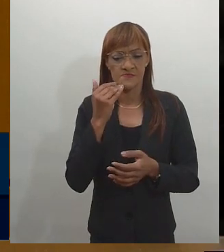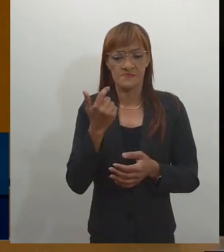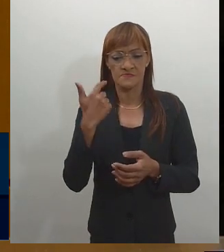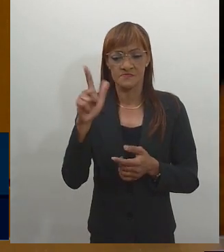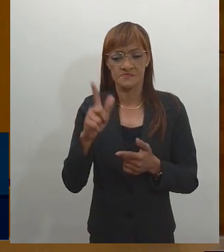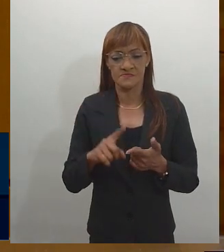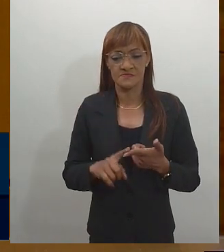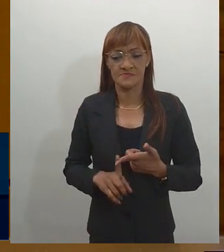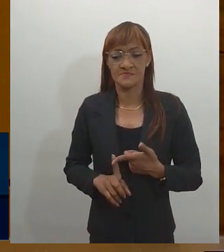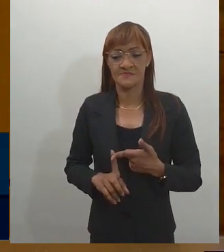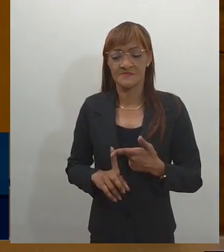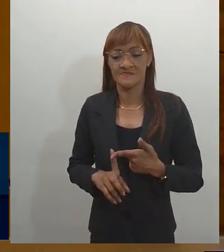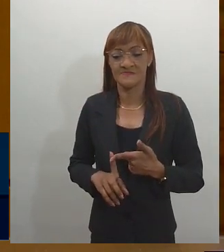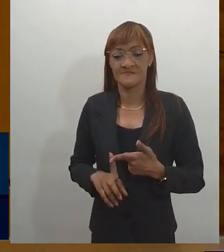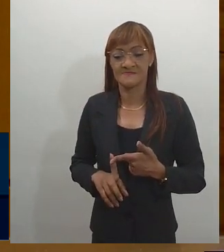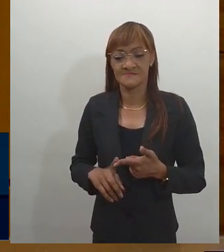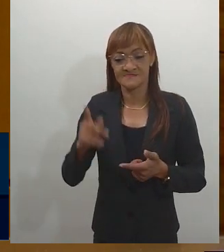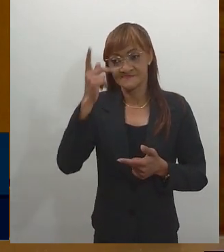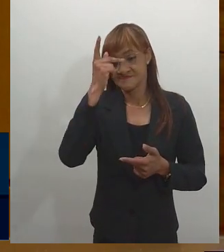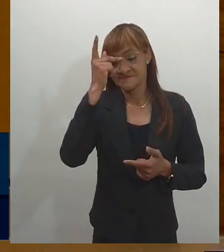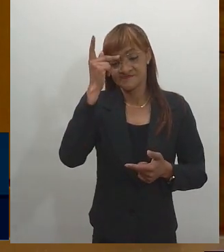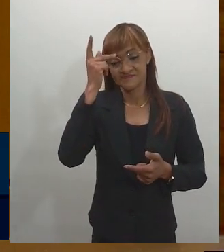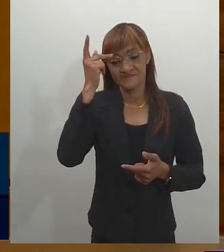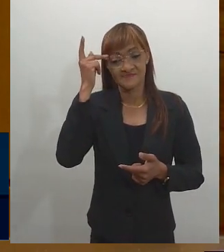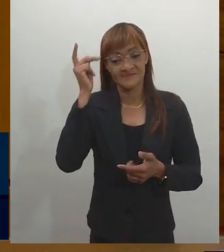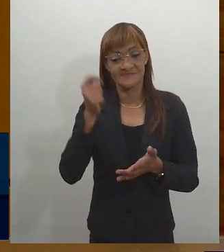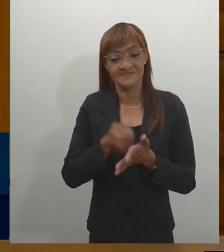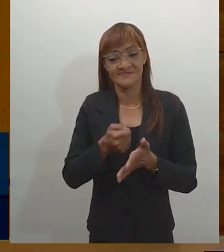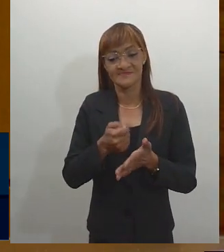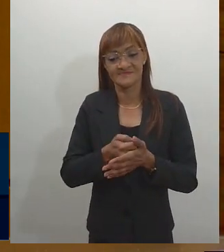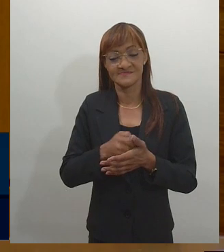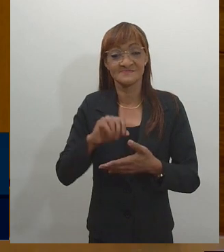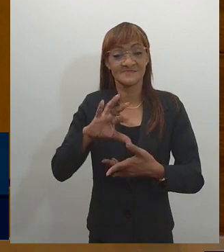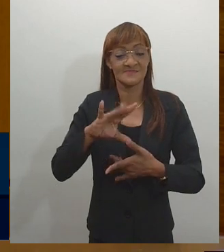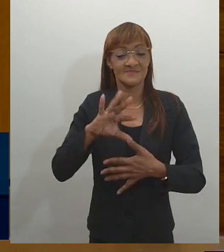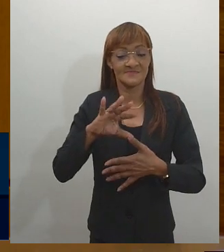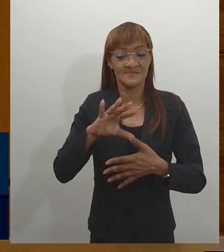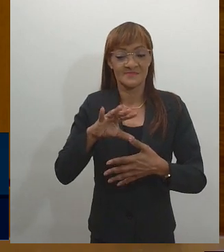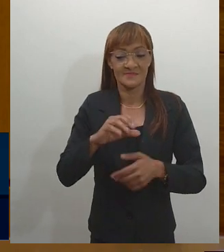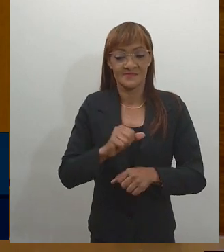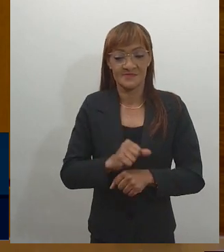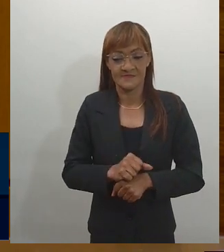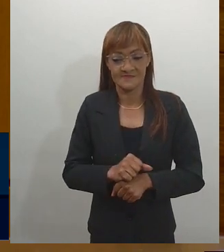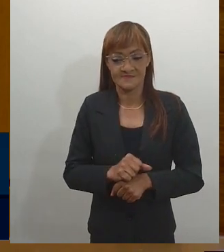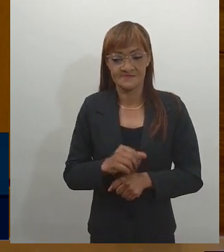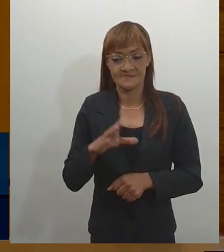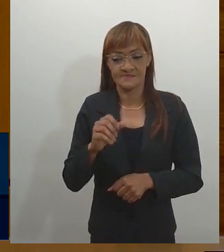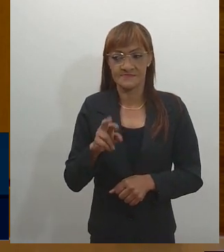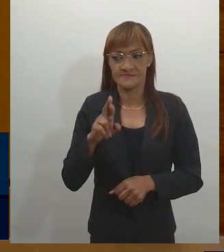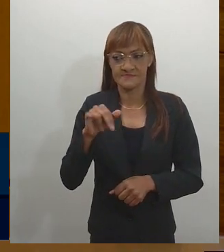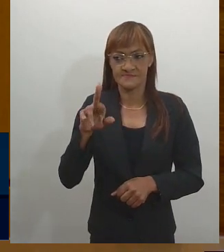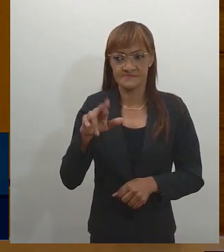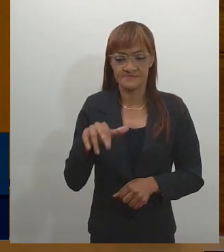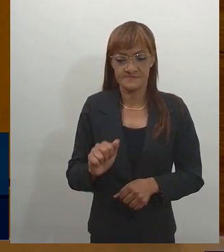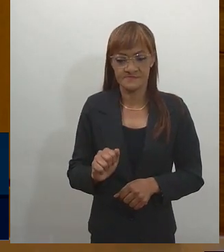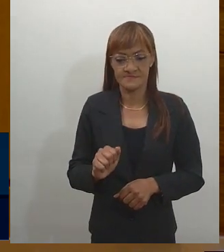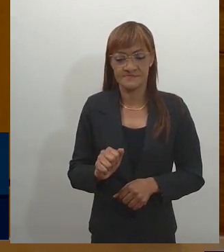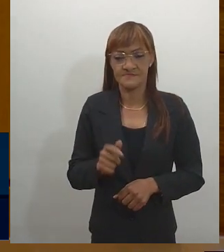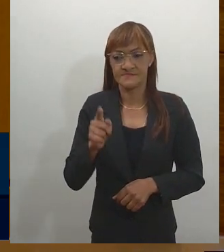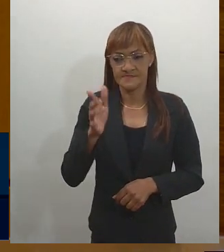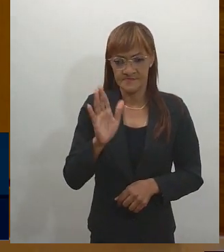muito, que é de Nossa Senhora da Glória, a Carira, rodovia que você já falou aqui, inclusive, por diversas vezes, também na